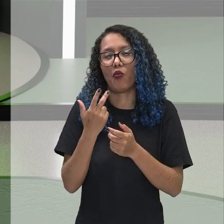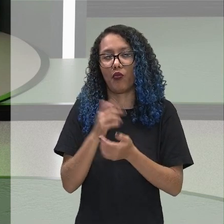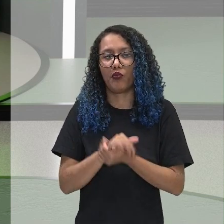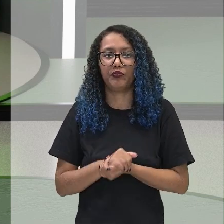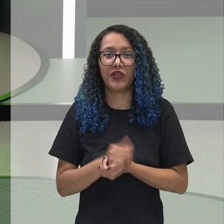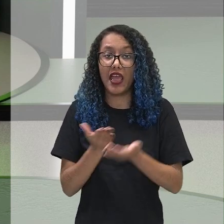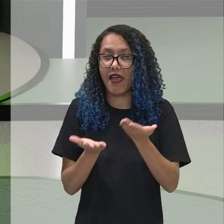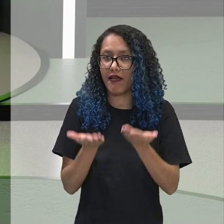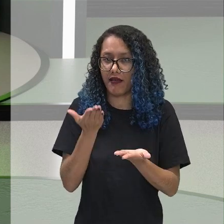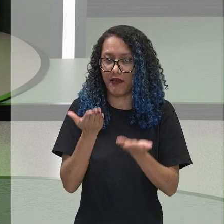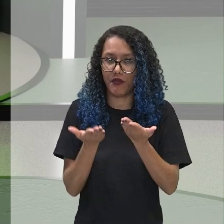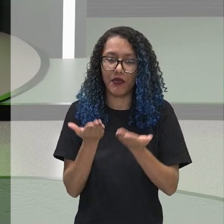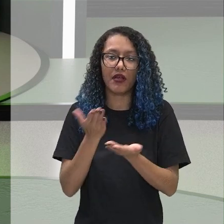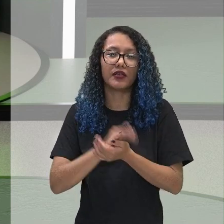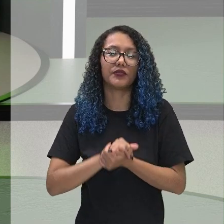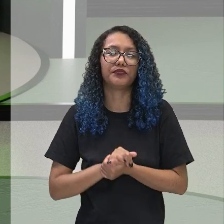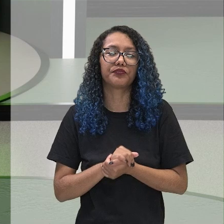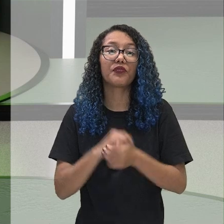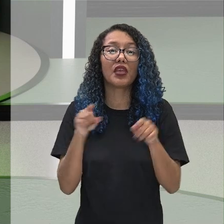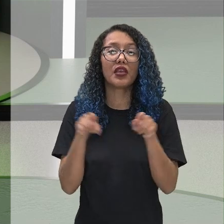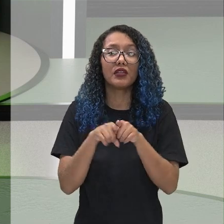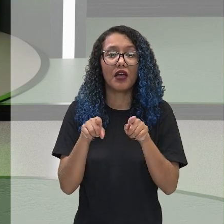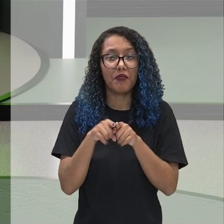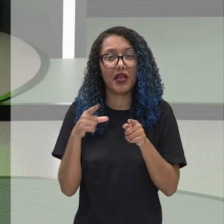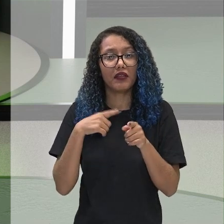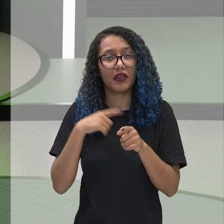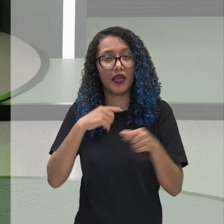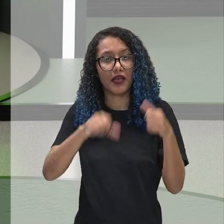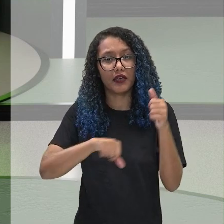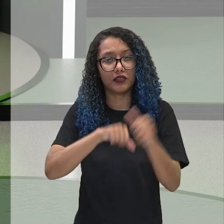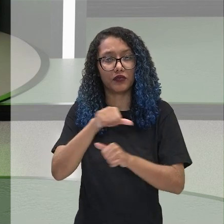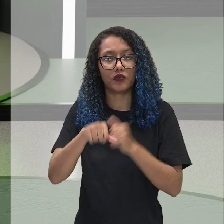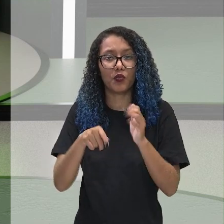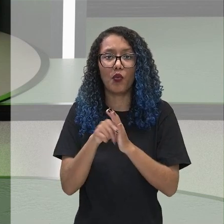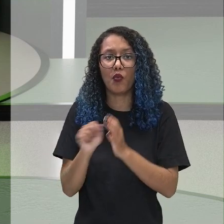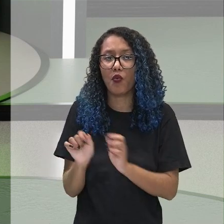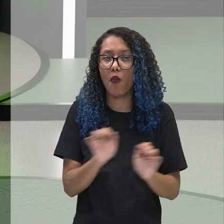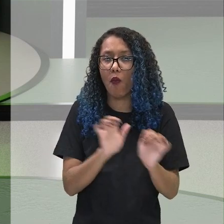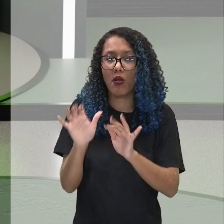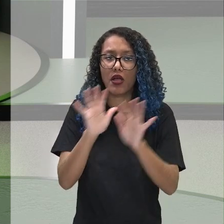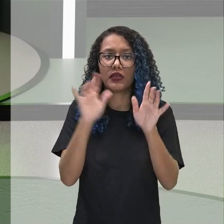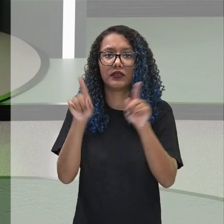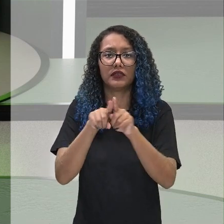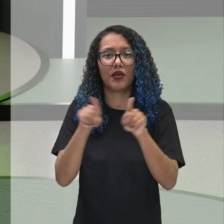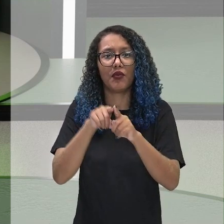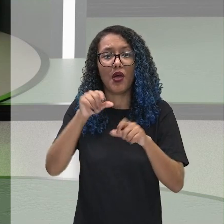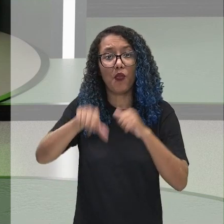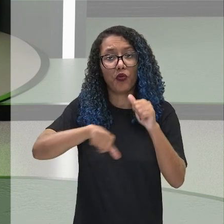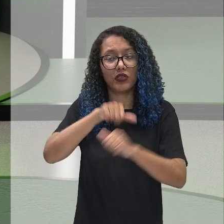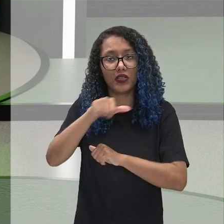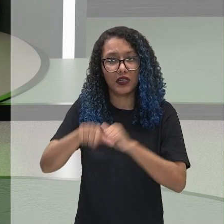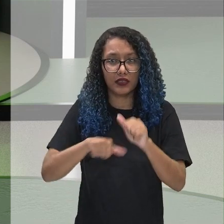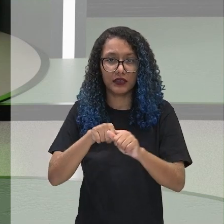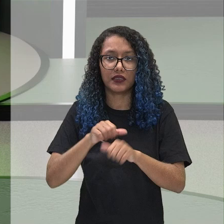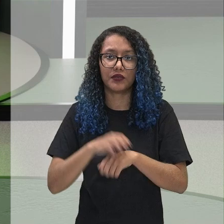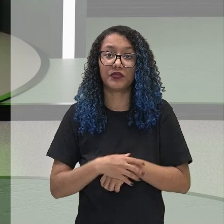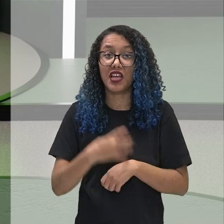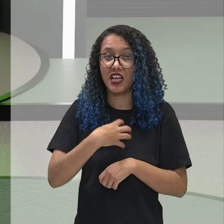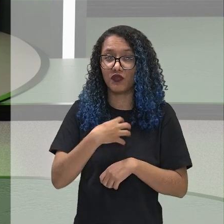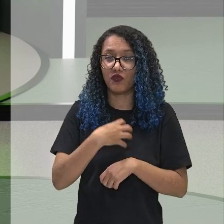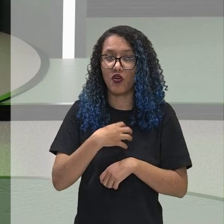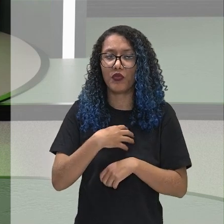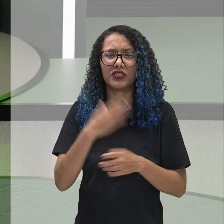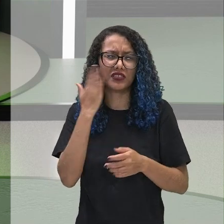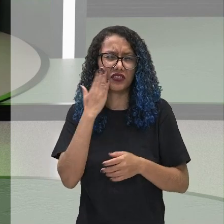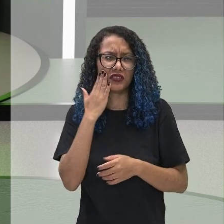transformações sofridas, né, pelos gases, mudanças de estados físicos, como nós sabemos quais são as mudanças do